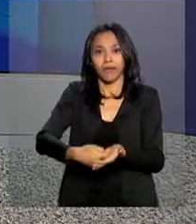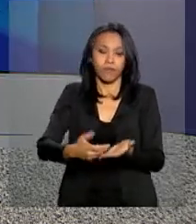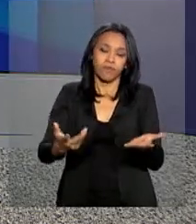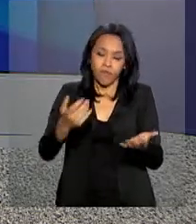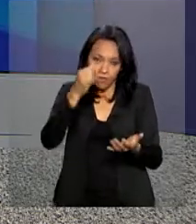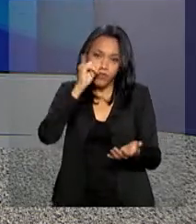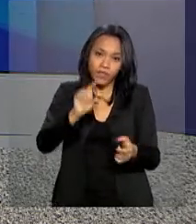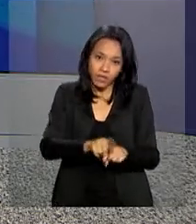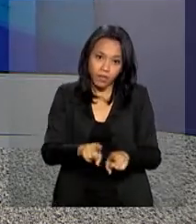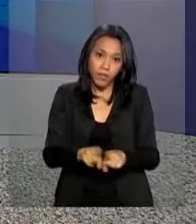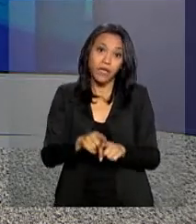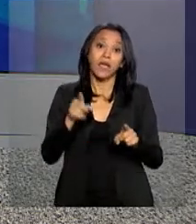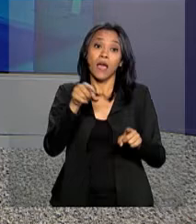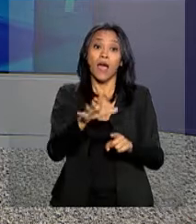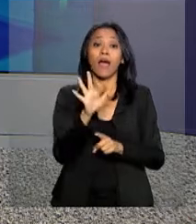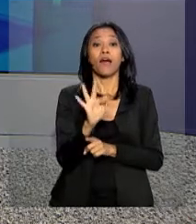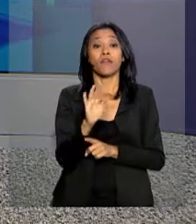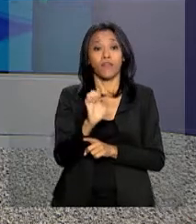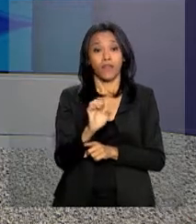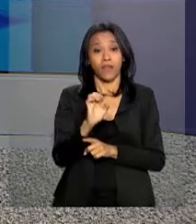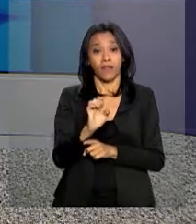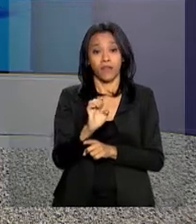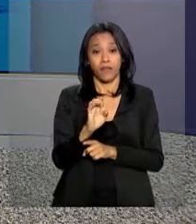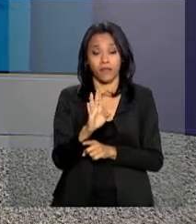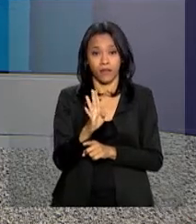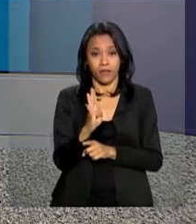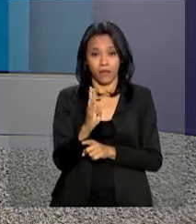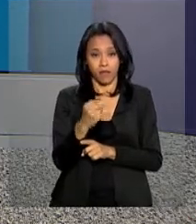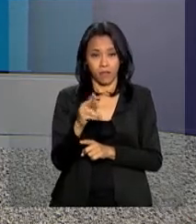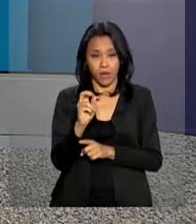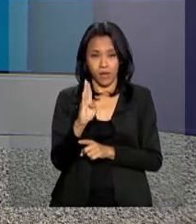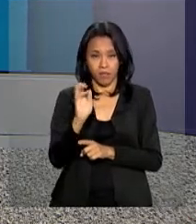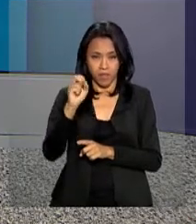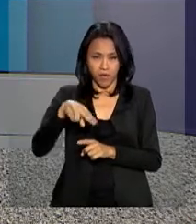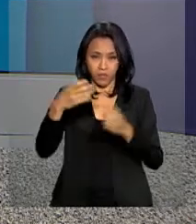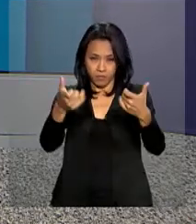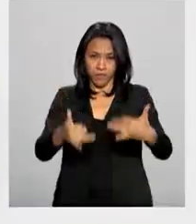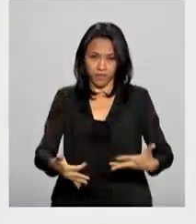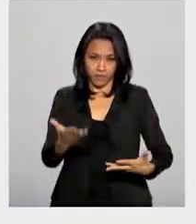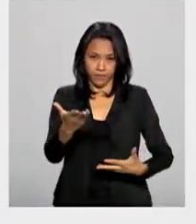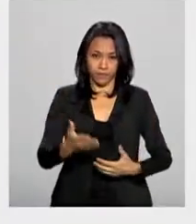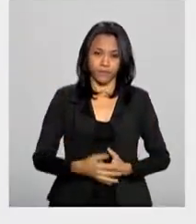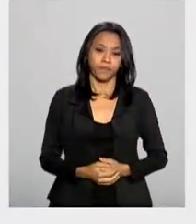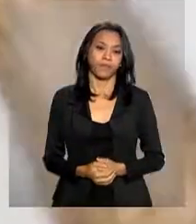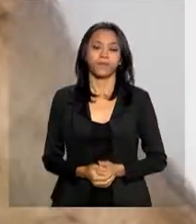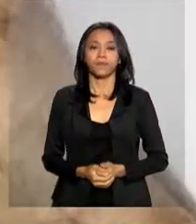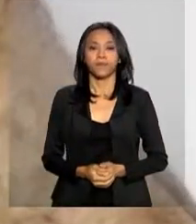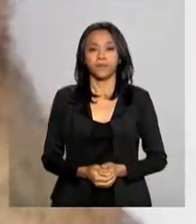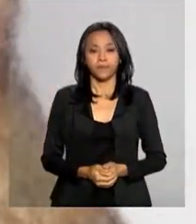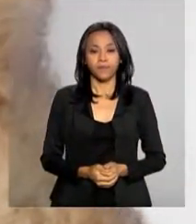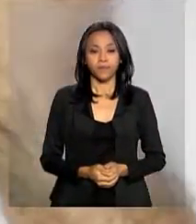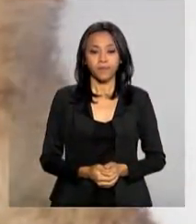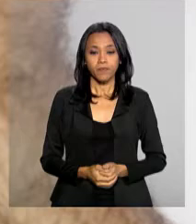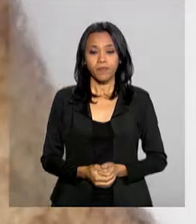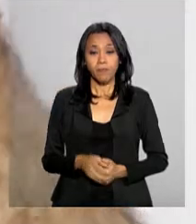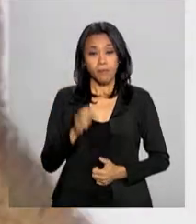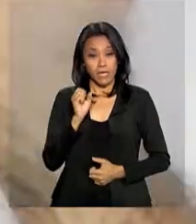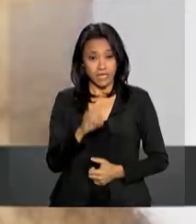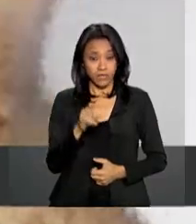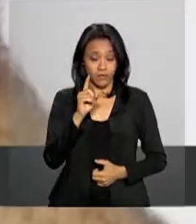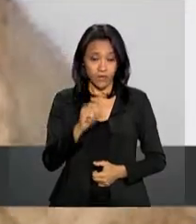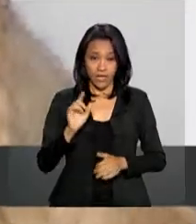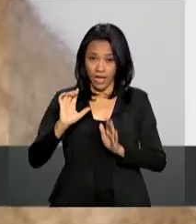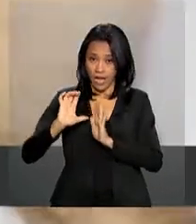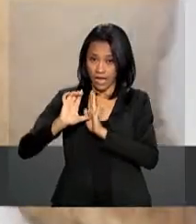a febraban produzir um vídeo explicativo sobre o novo processo se você atrasar um boleto